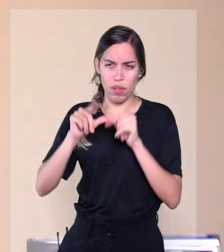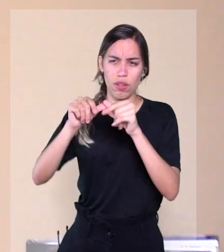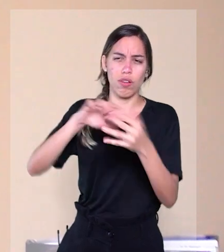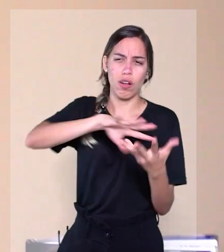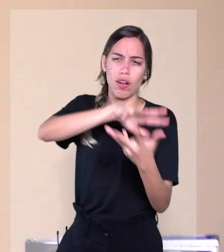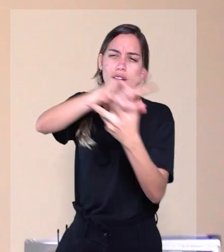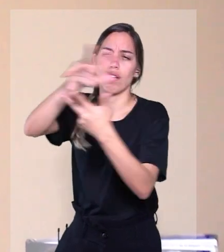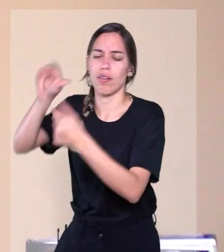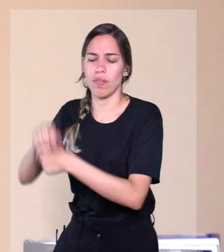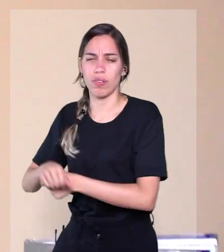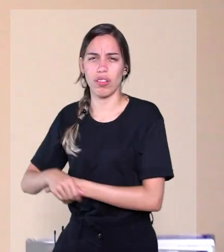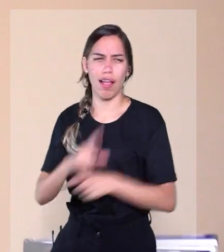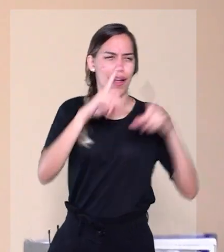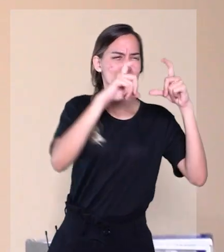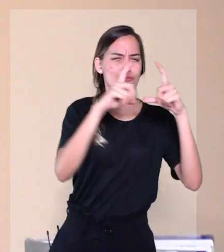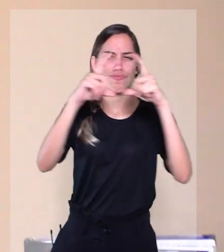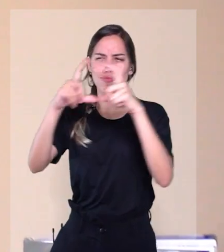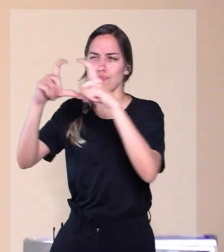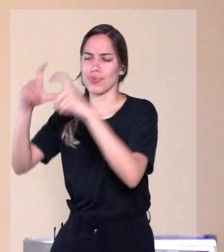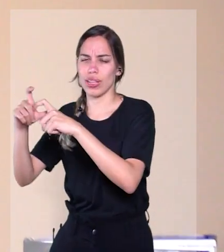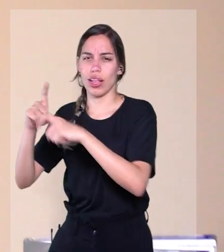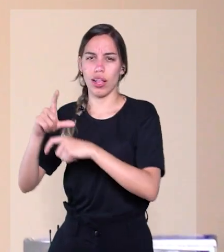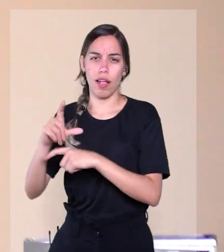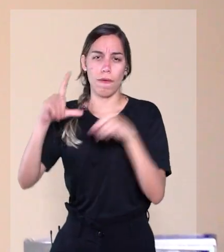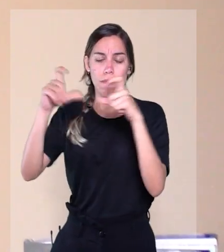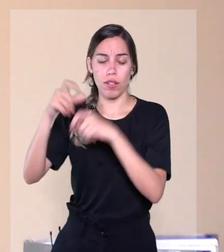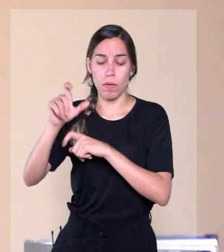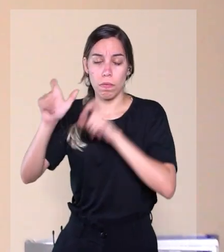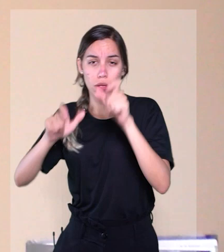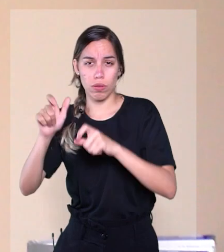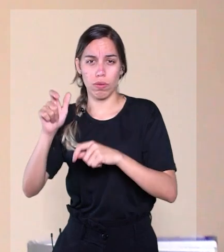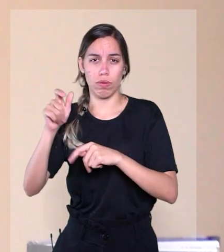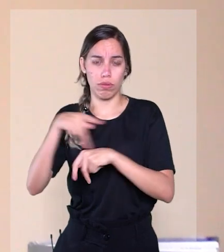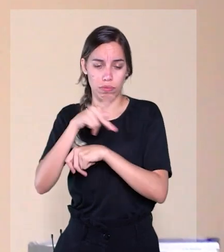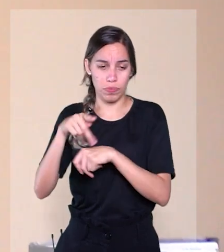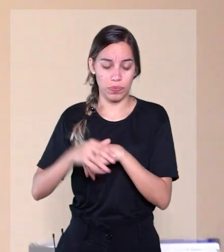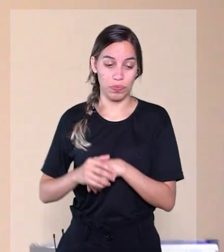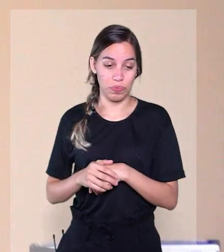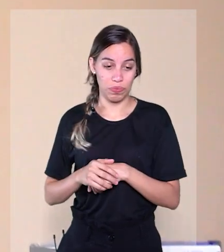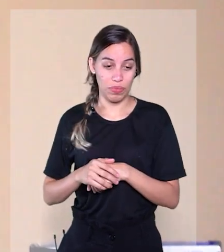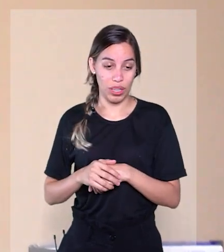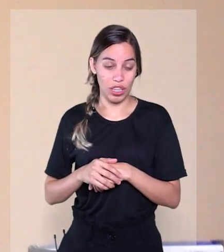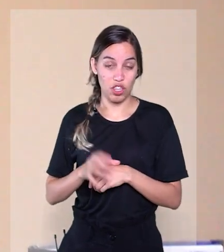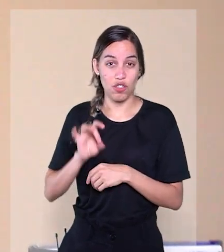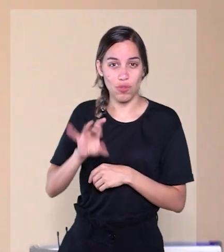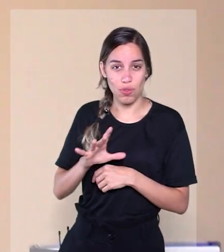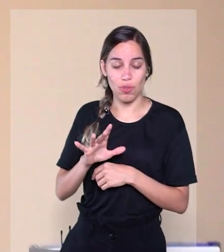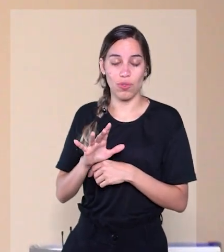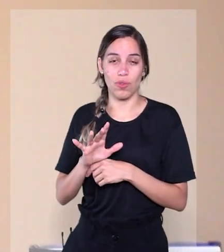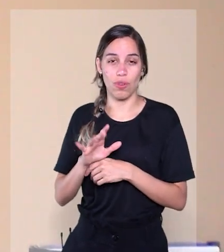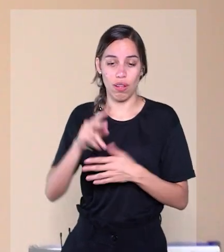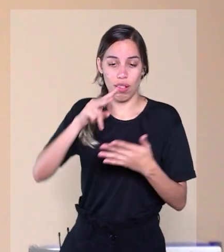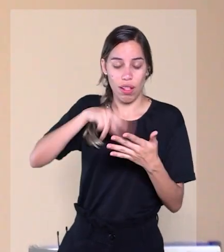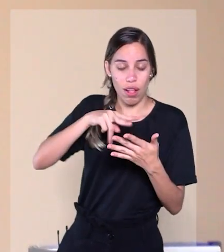com sensibilidade assim, cenas e pessoas desses países. E há, tanto na literatura do Carlos